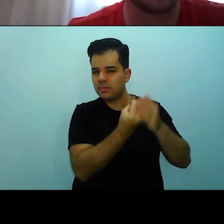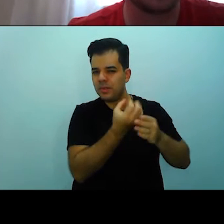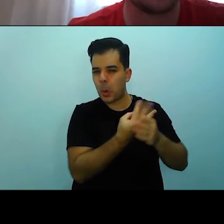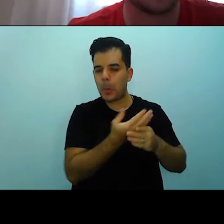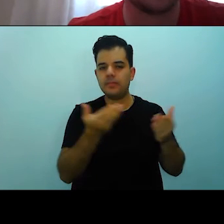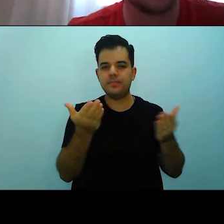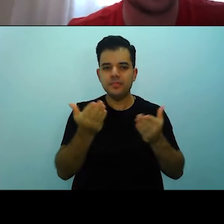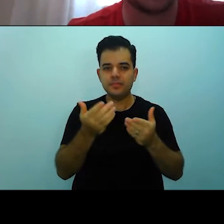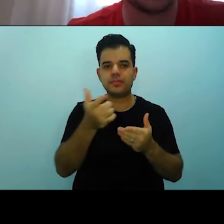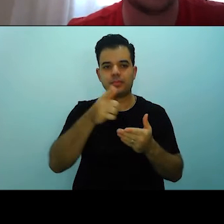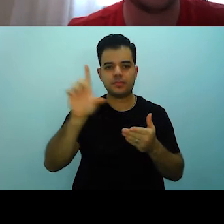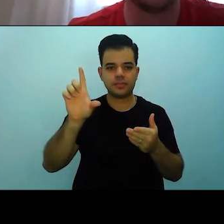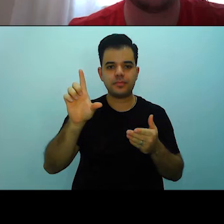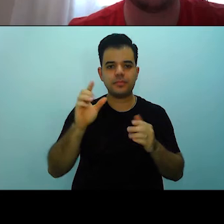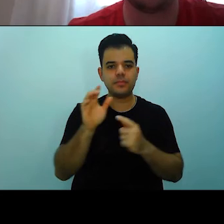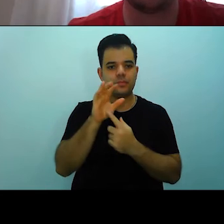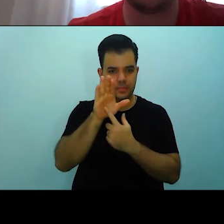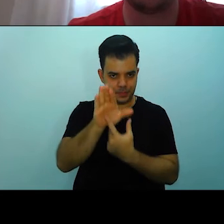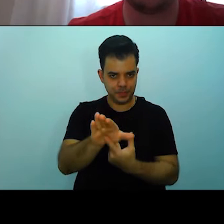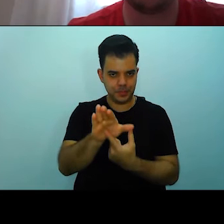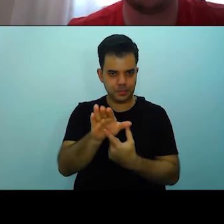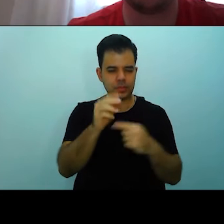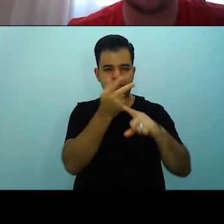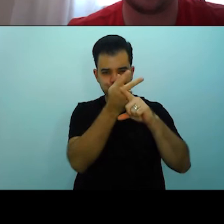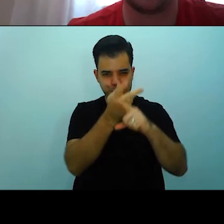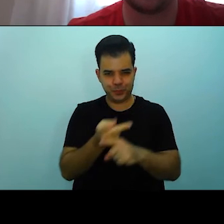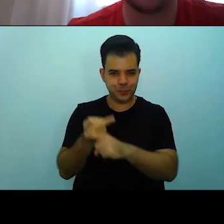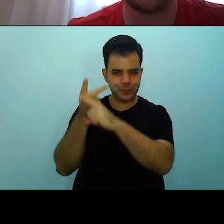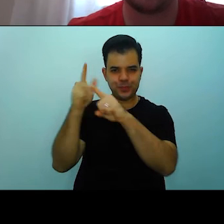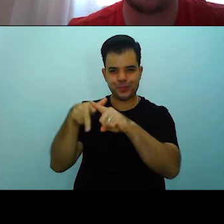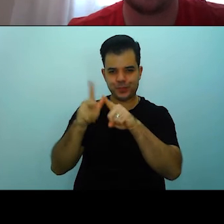a outra aqui, calma aí. Deixa eu só vir.